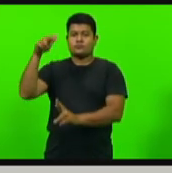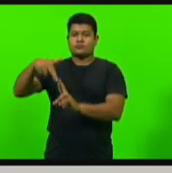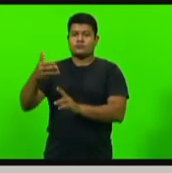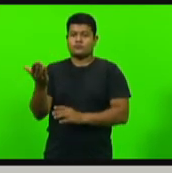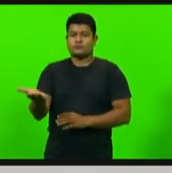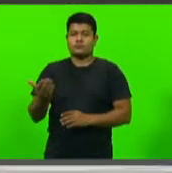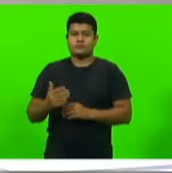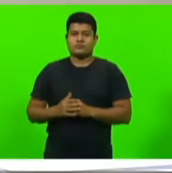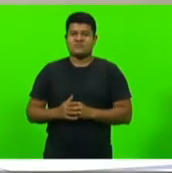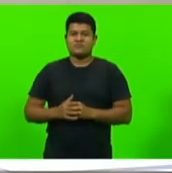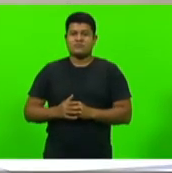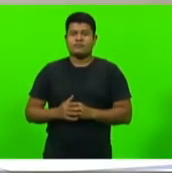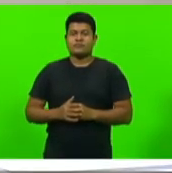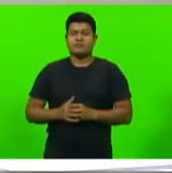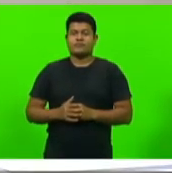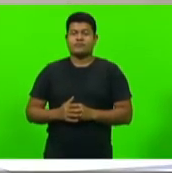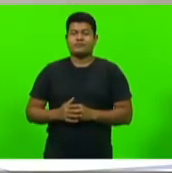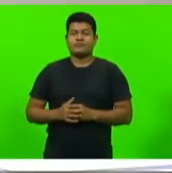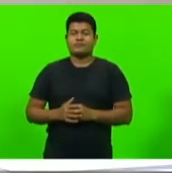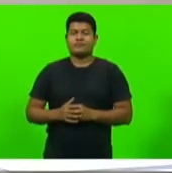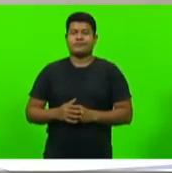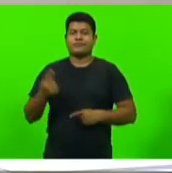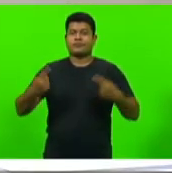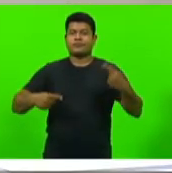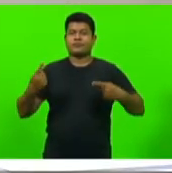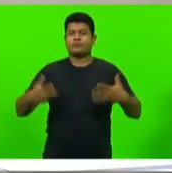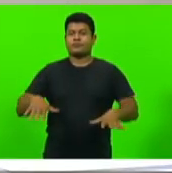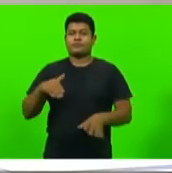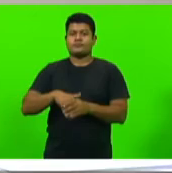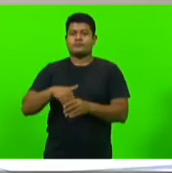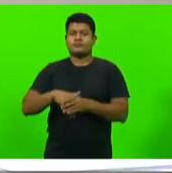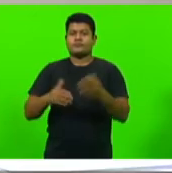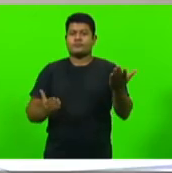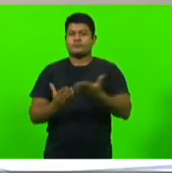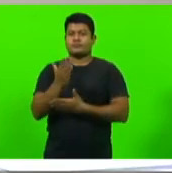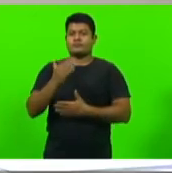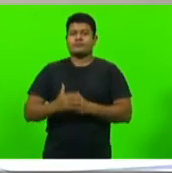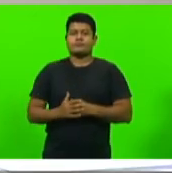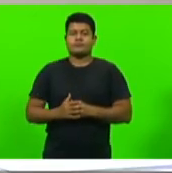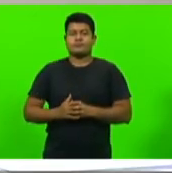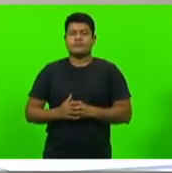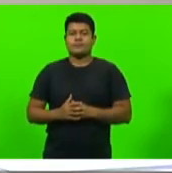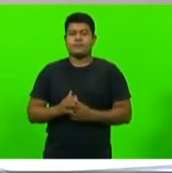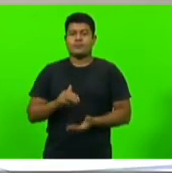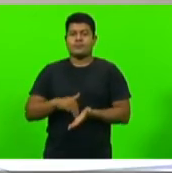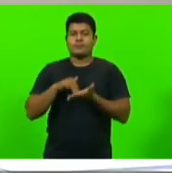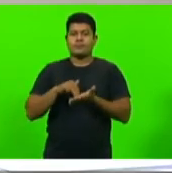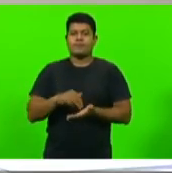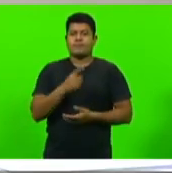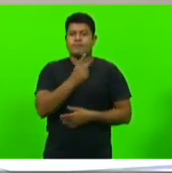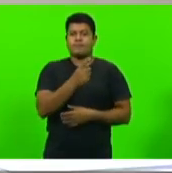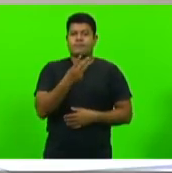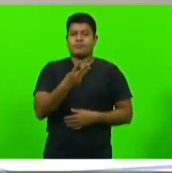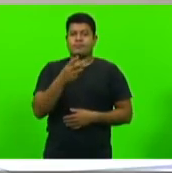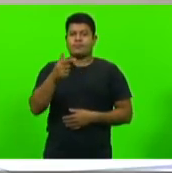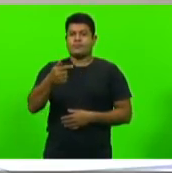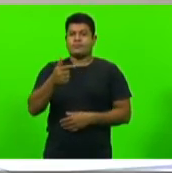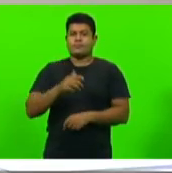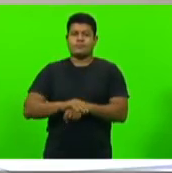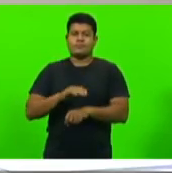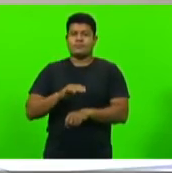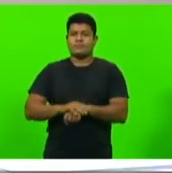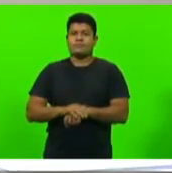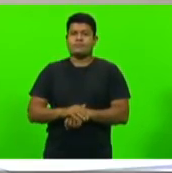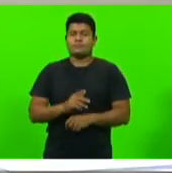entidade. Em discussão, em votação, aprovado. Moção 137,